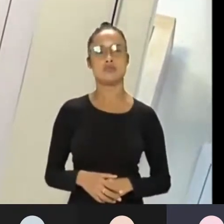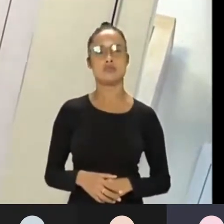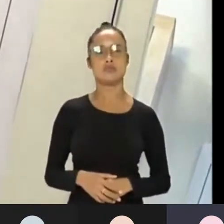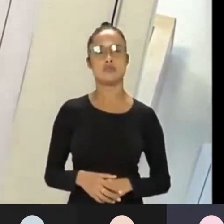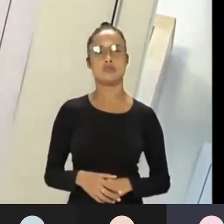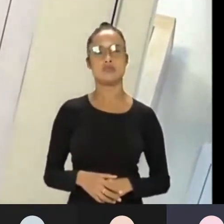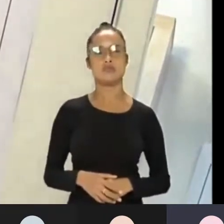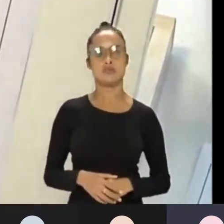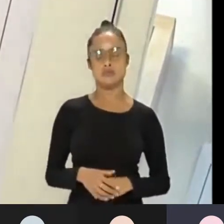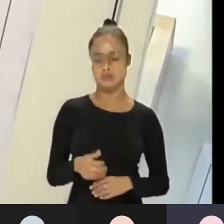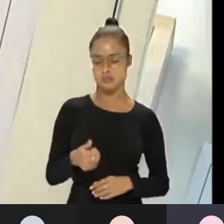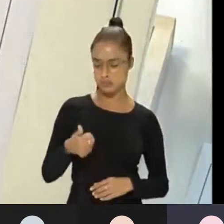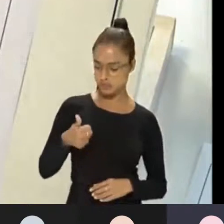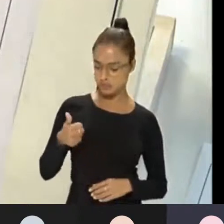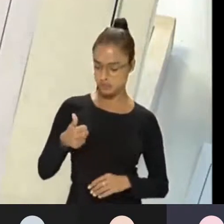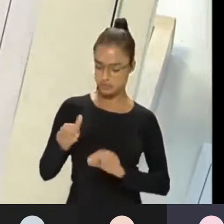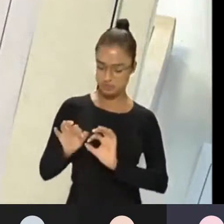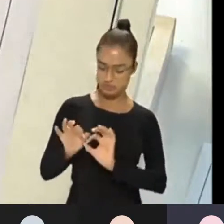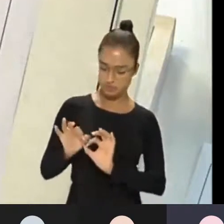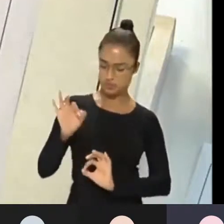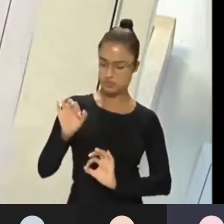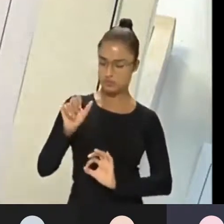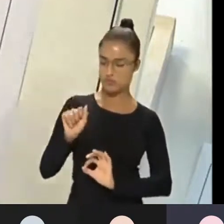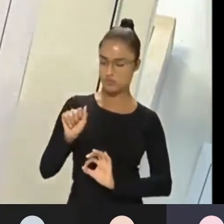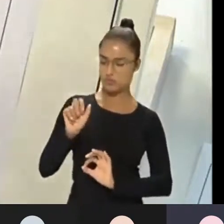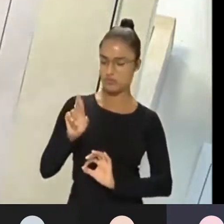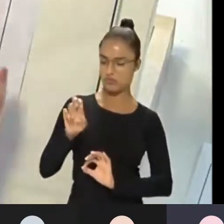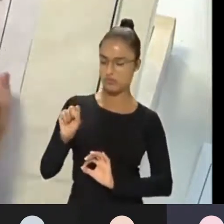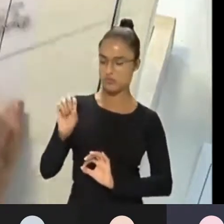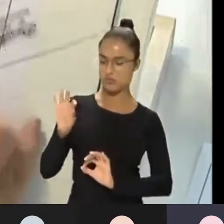Então, aqui a primeira aresta.